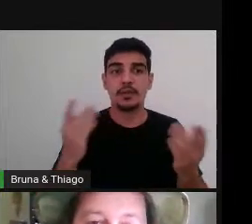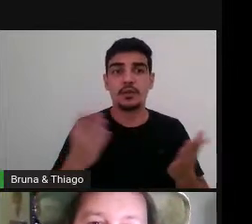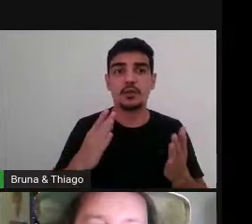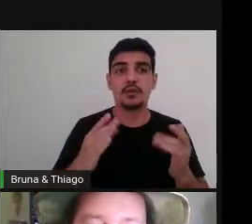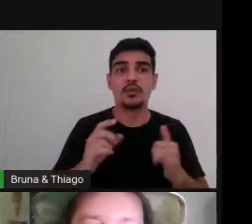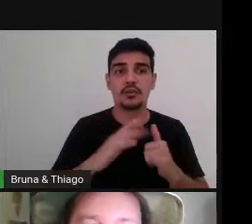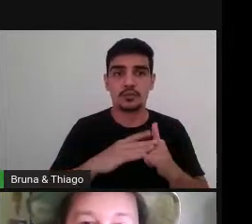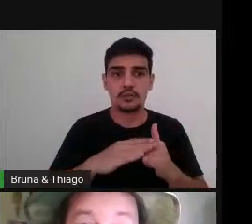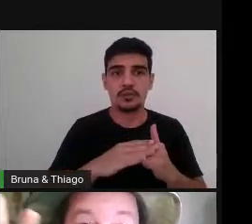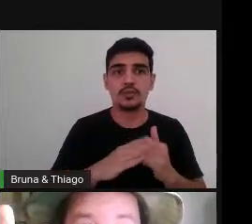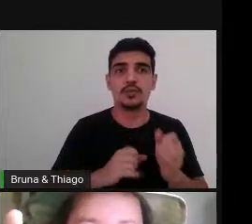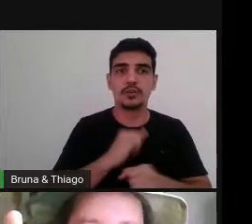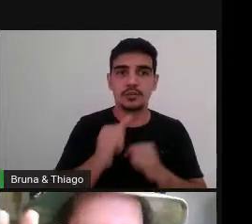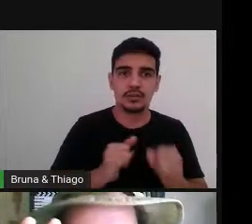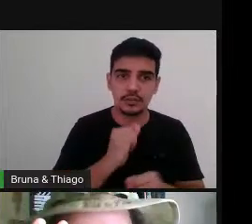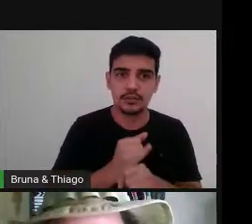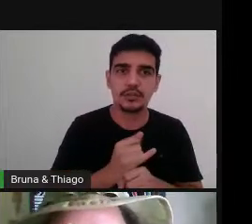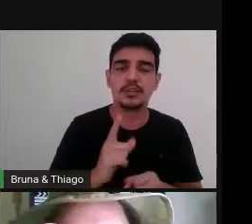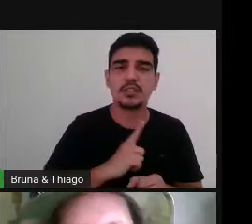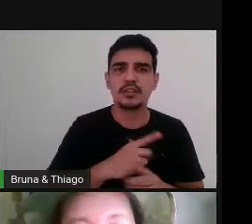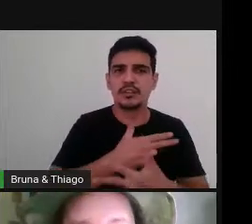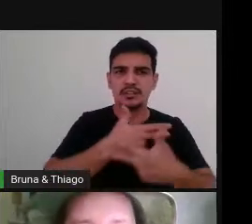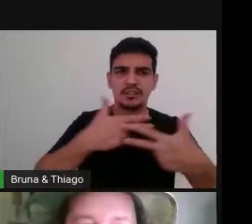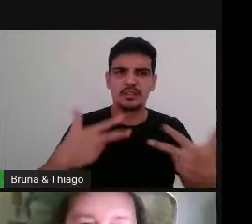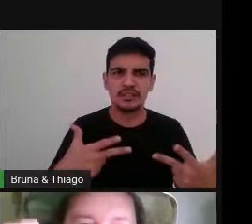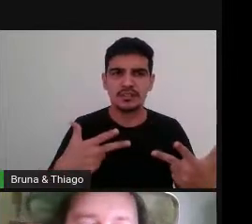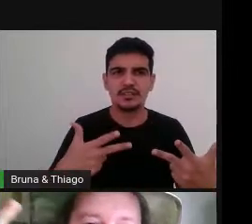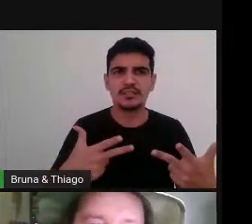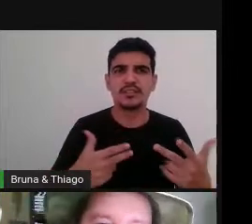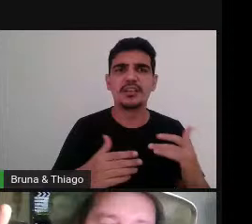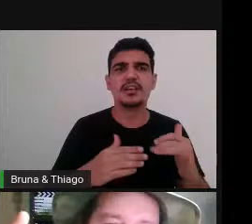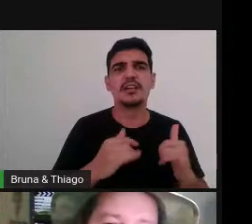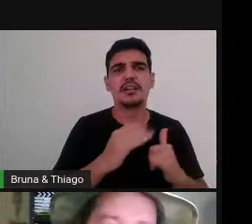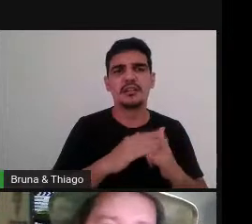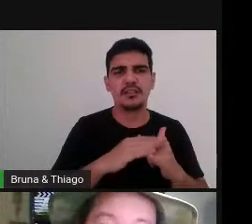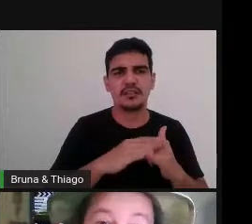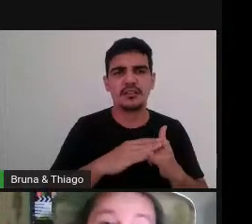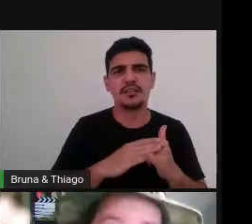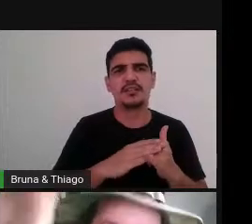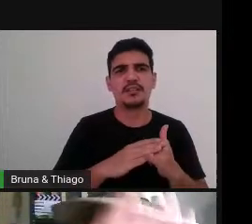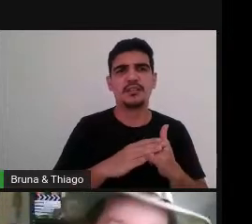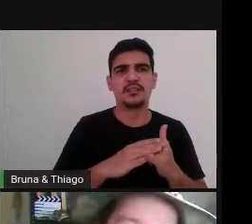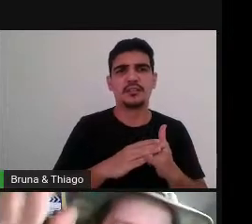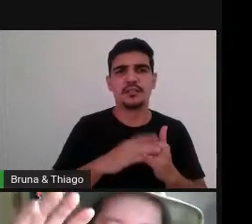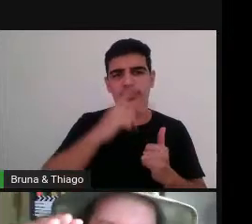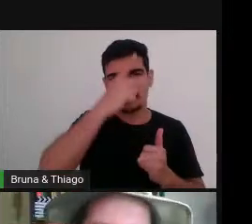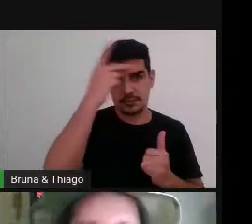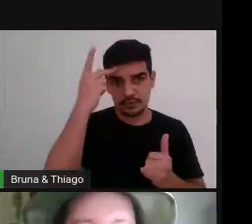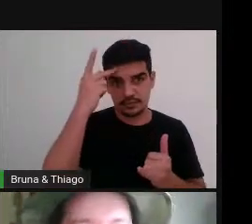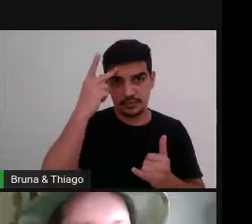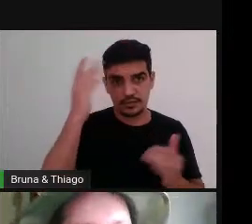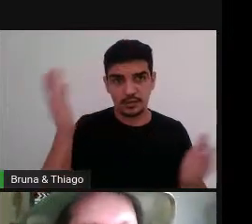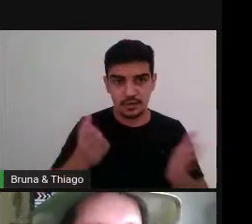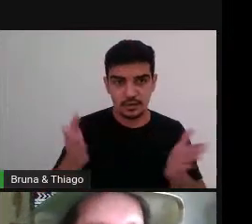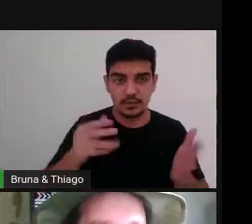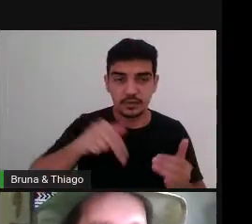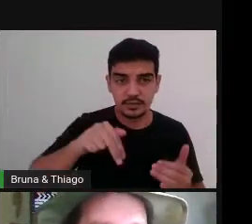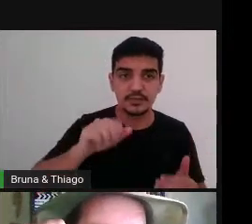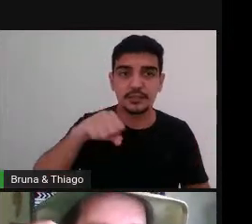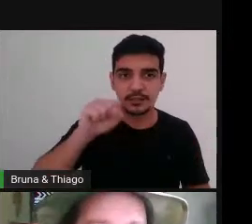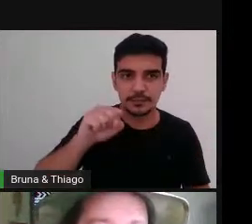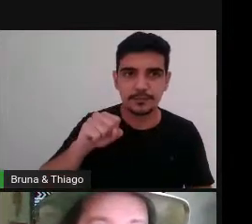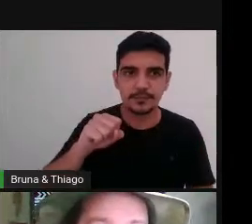na internet, tem muitos, mas muitos canais, ou muitas pessoas, né? Inclusive nós estamos agora no YouTube, né?